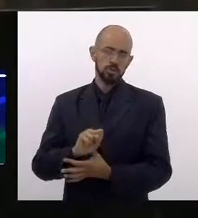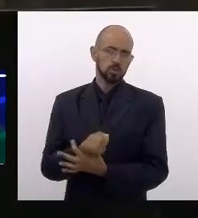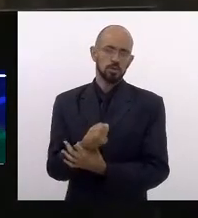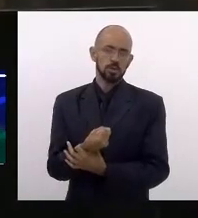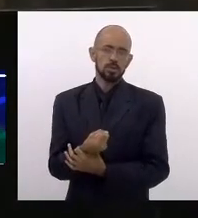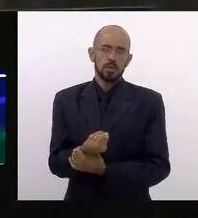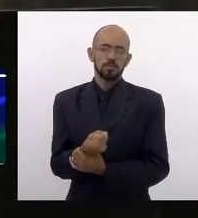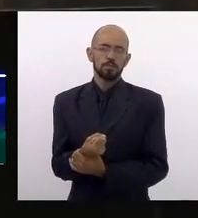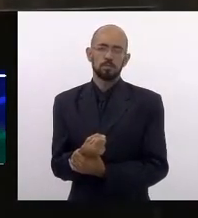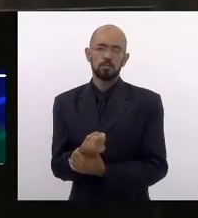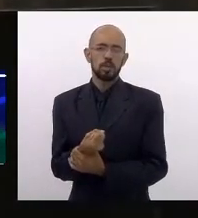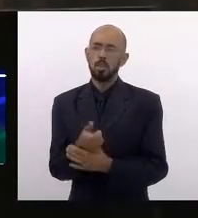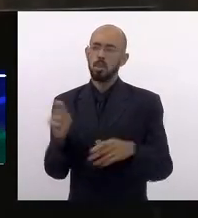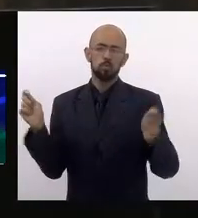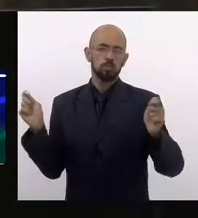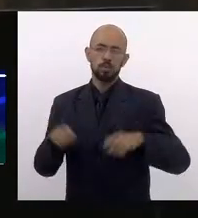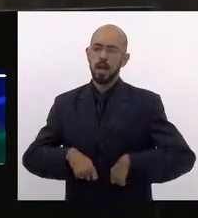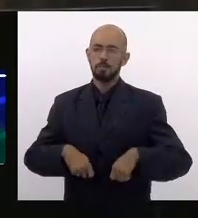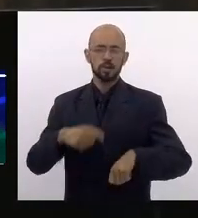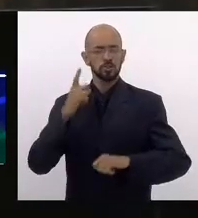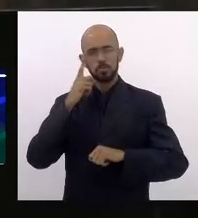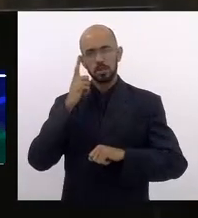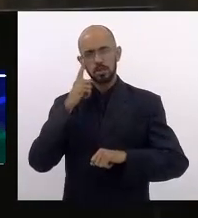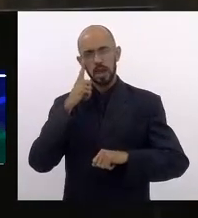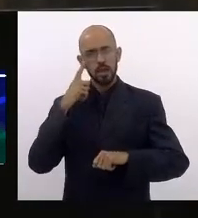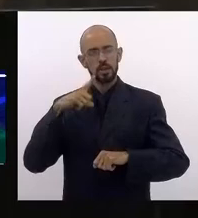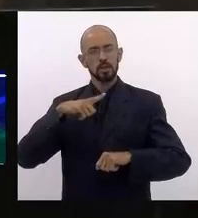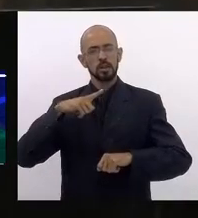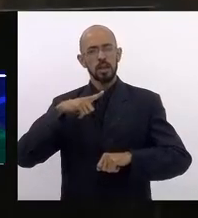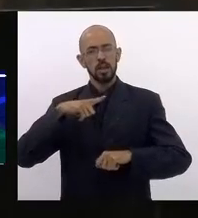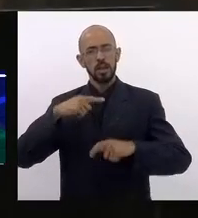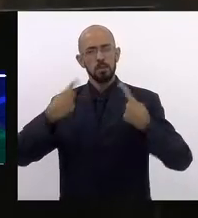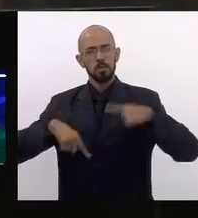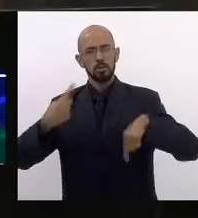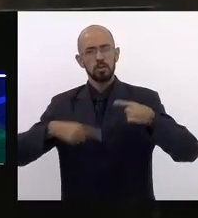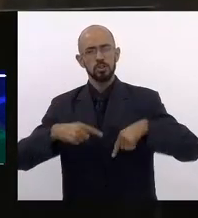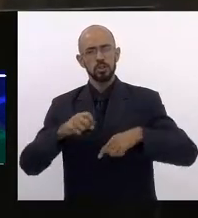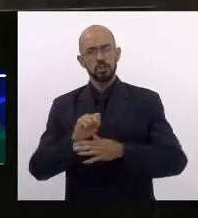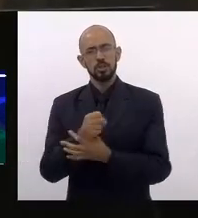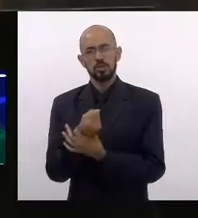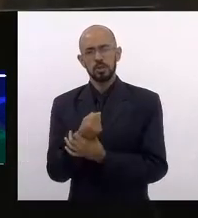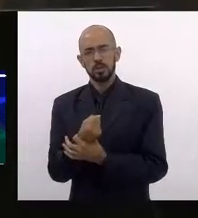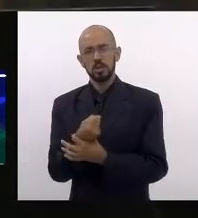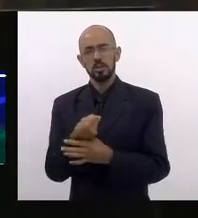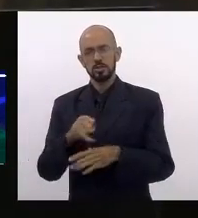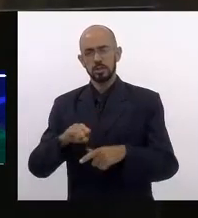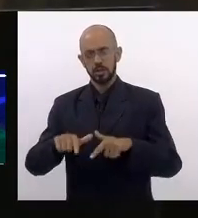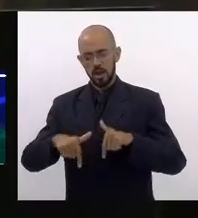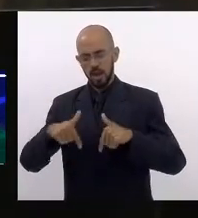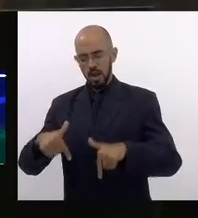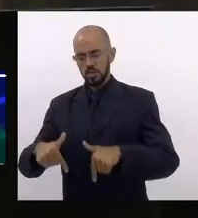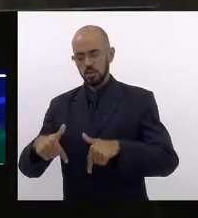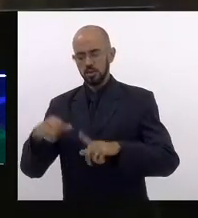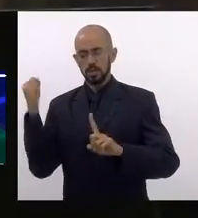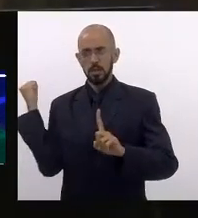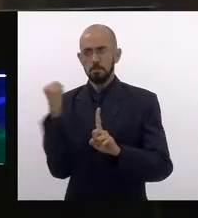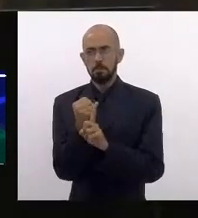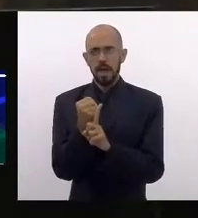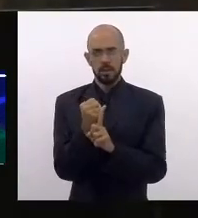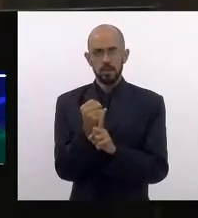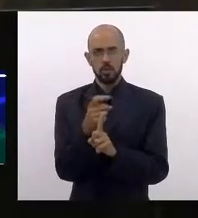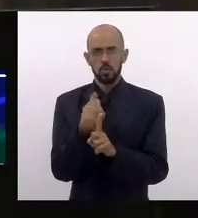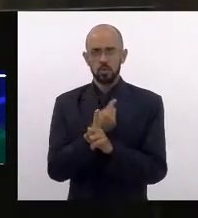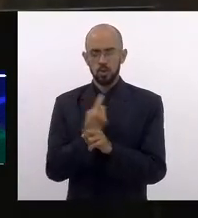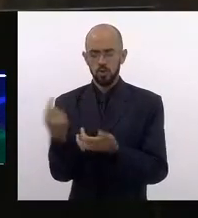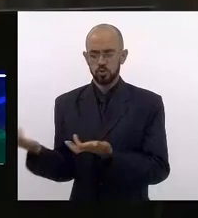possível alguém achar que existe política pública de segurança, quando ações que matam a nossa